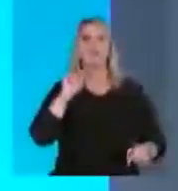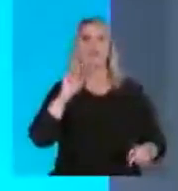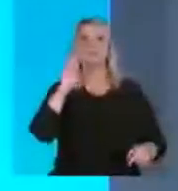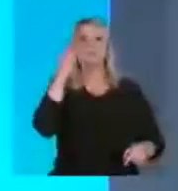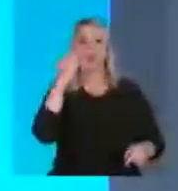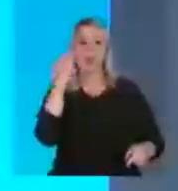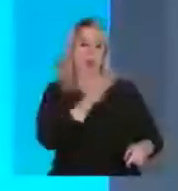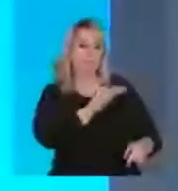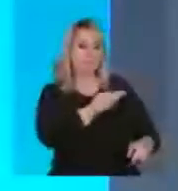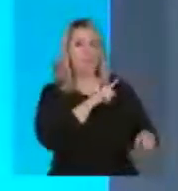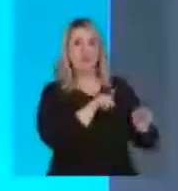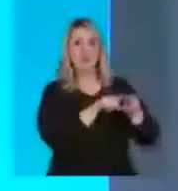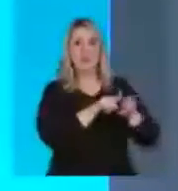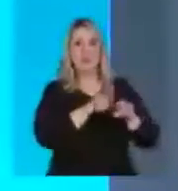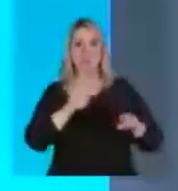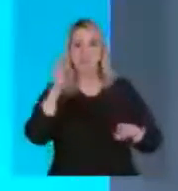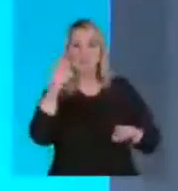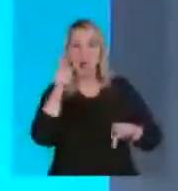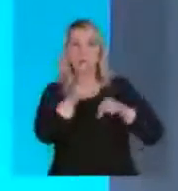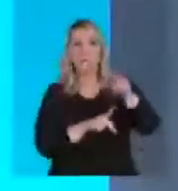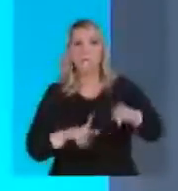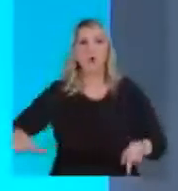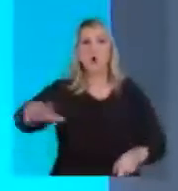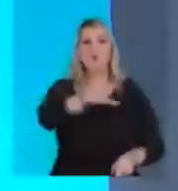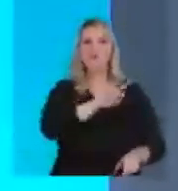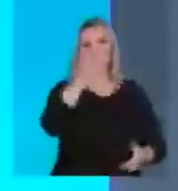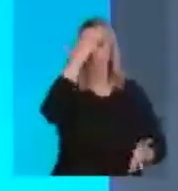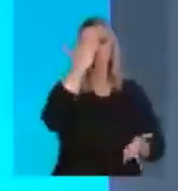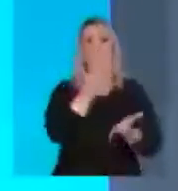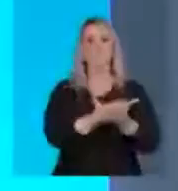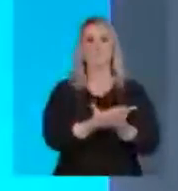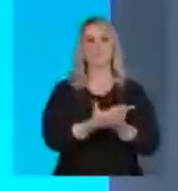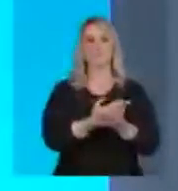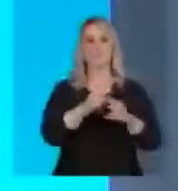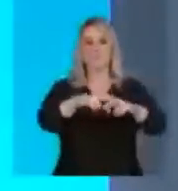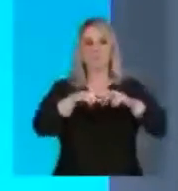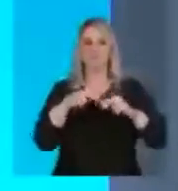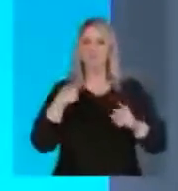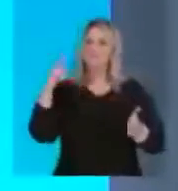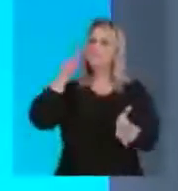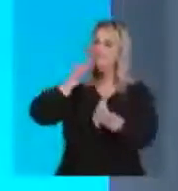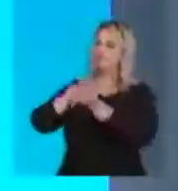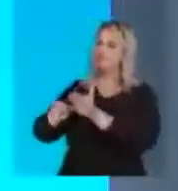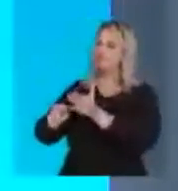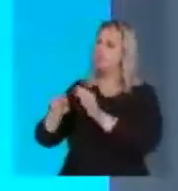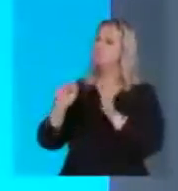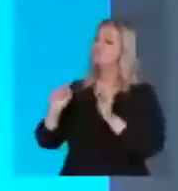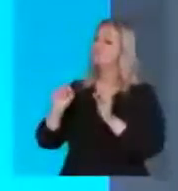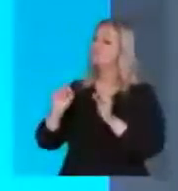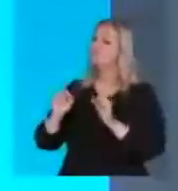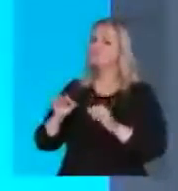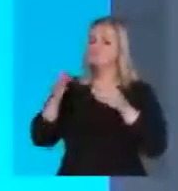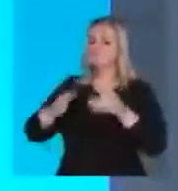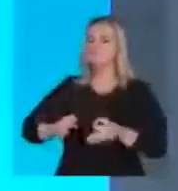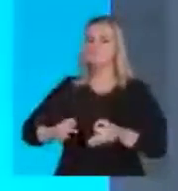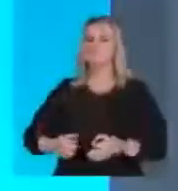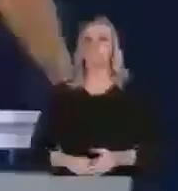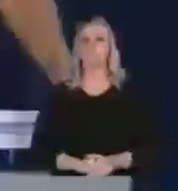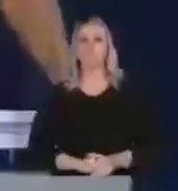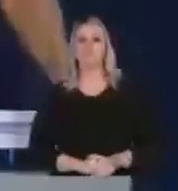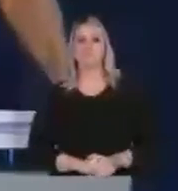povo traiu seu eleitorado não tenho a confiança dele e é por isso que eu faço essa pergunta com essa convicção e com essa condolência